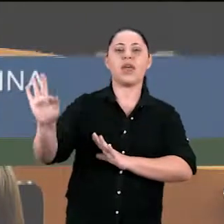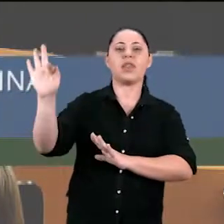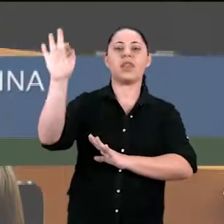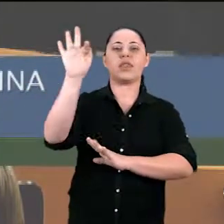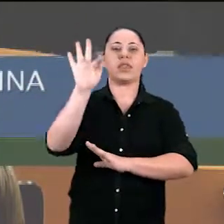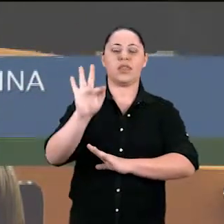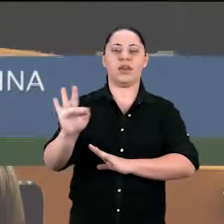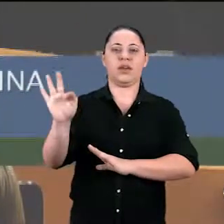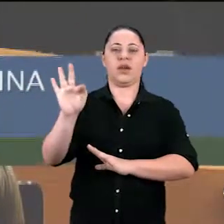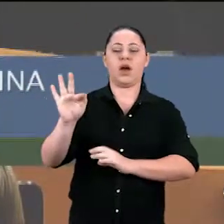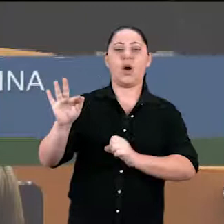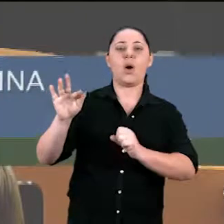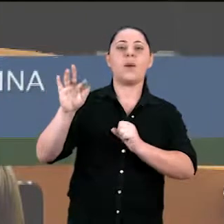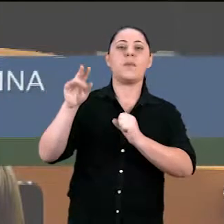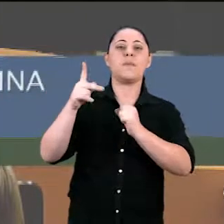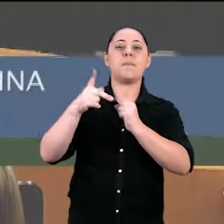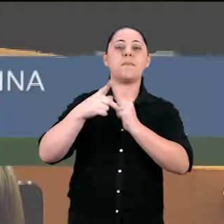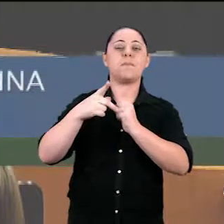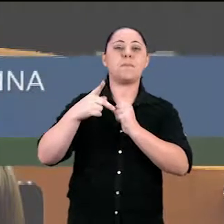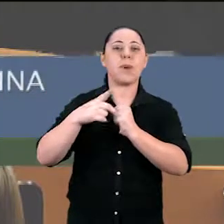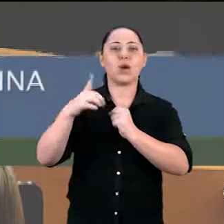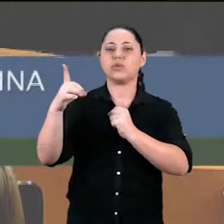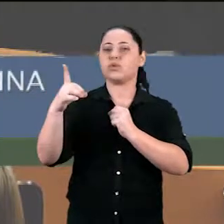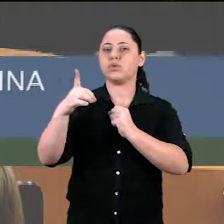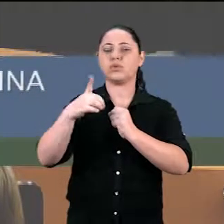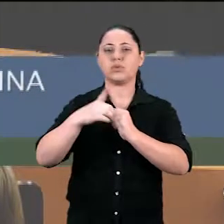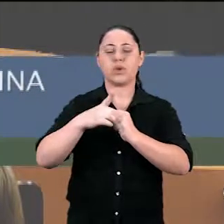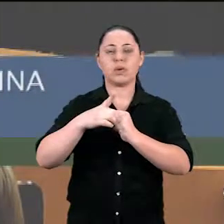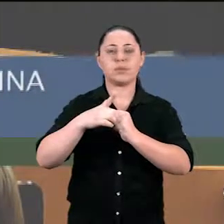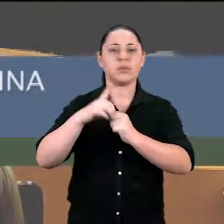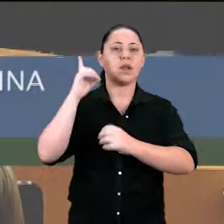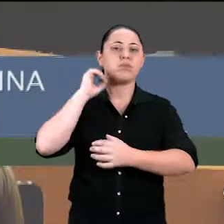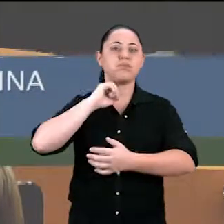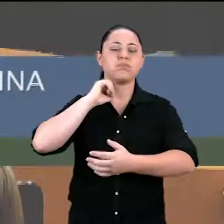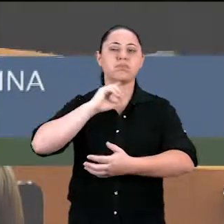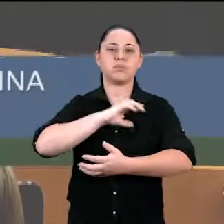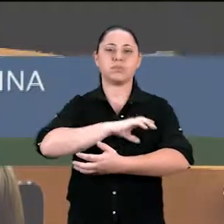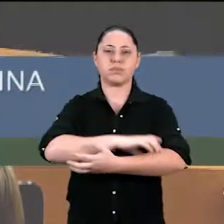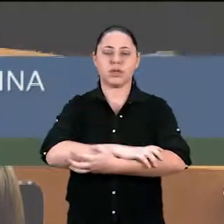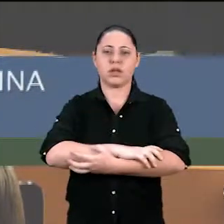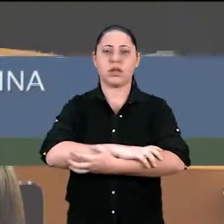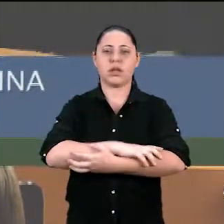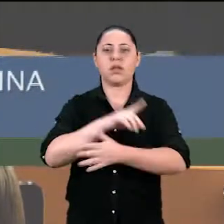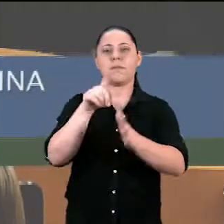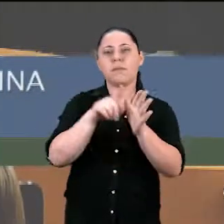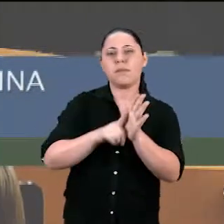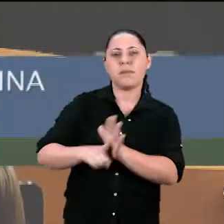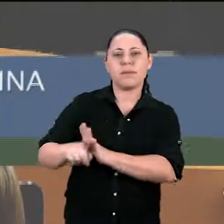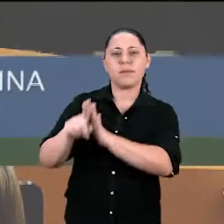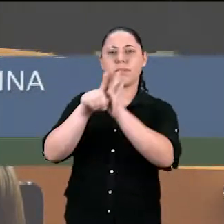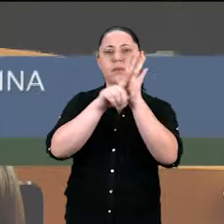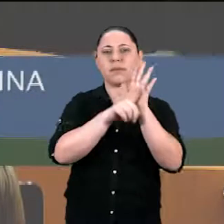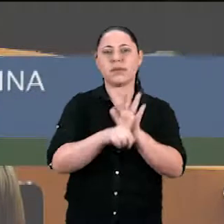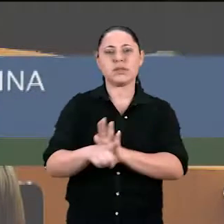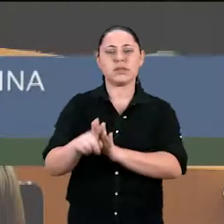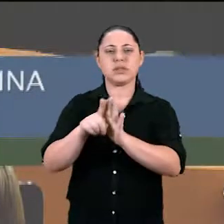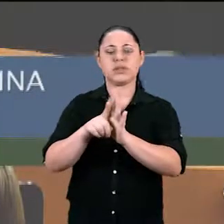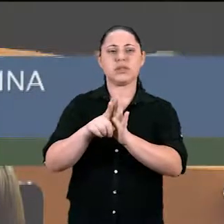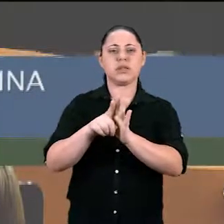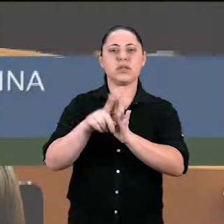Catarina, pós-doutor em Direito pela PUC do Rio Grande do Sul e possui pesquisa